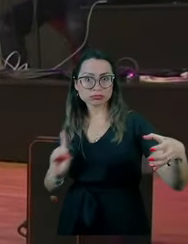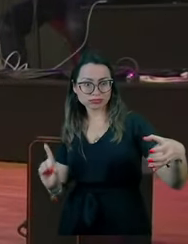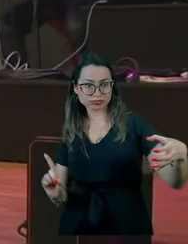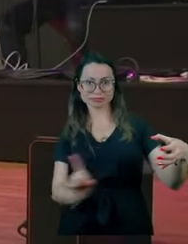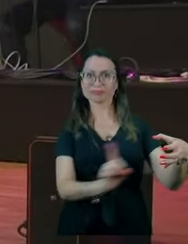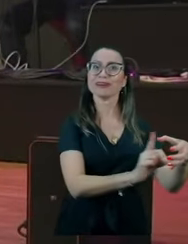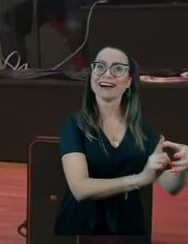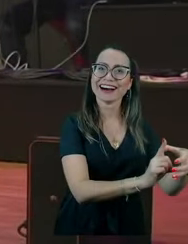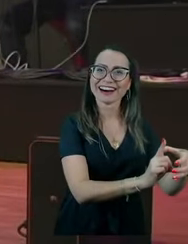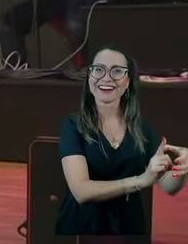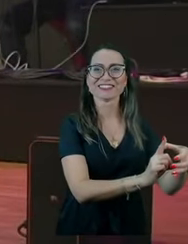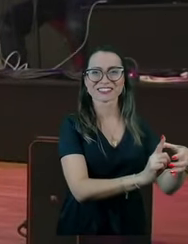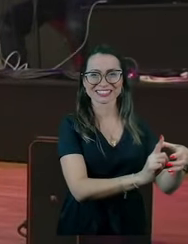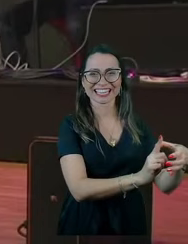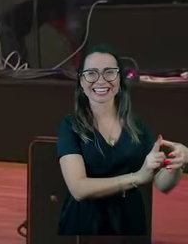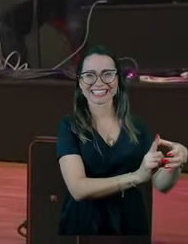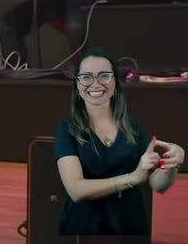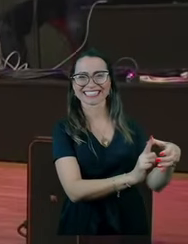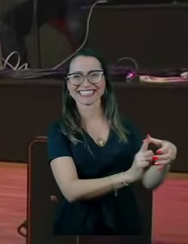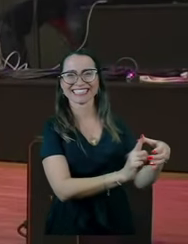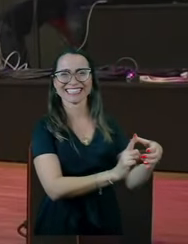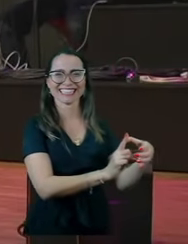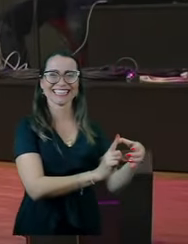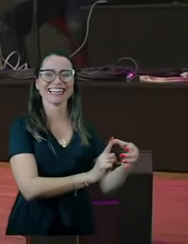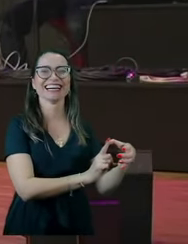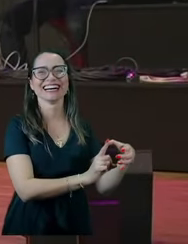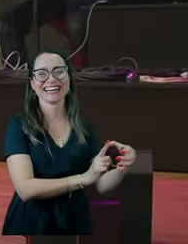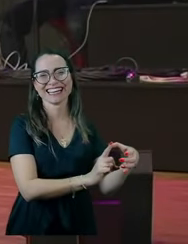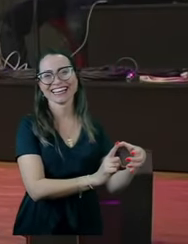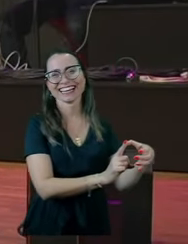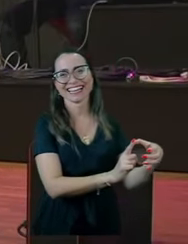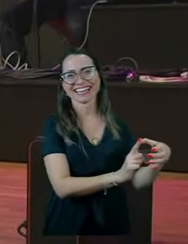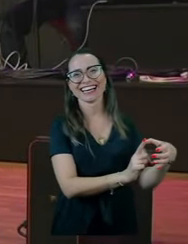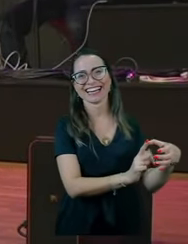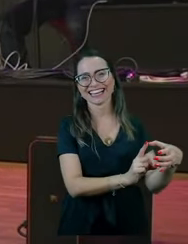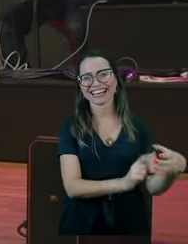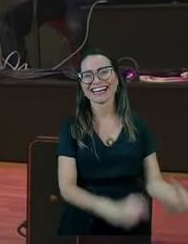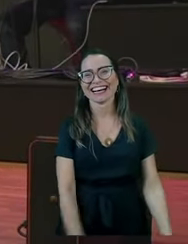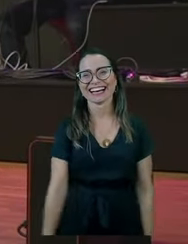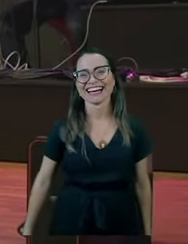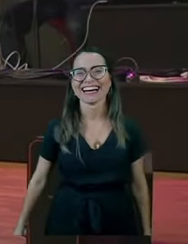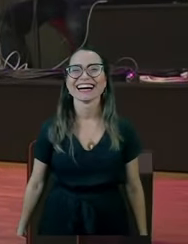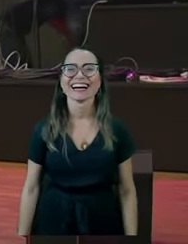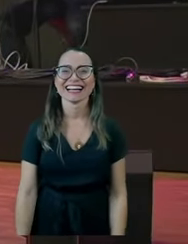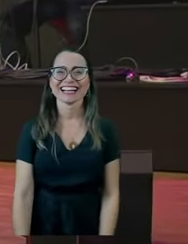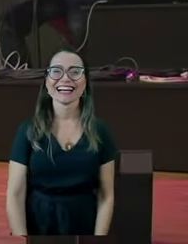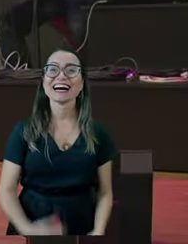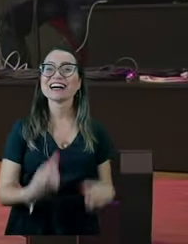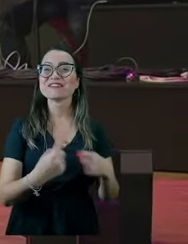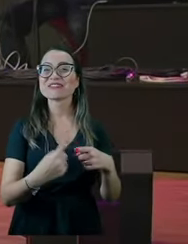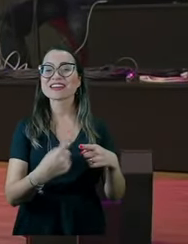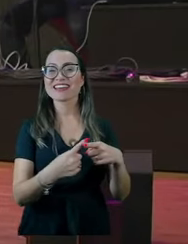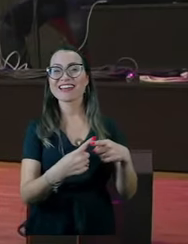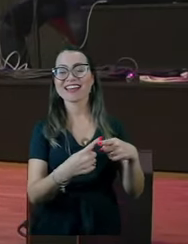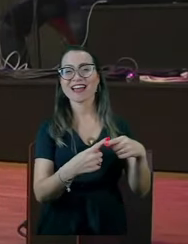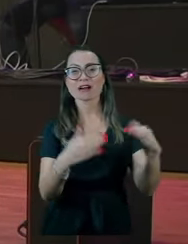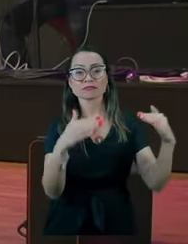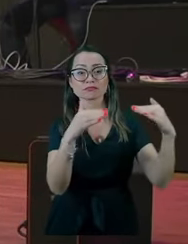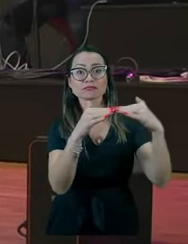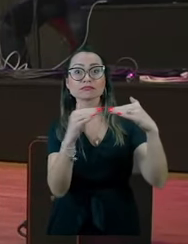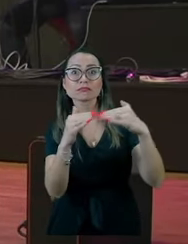chega junto. Meu marido que fala assim, tem panela? Tem. É impossível não ter, gente. Porque as afinidades, elas acabam se